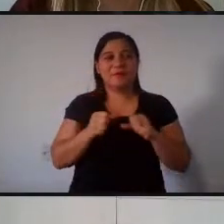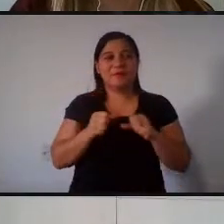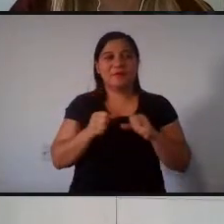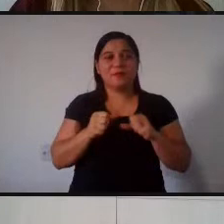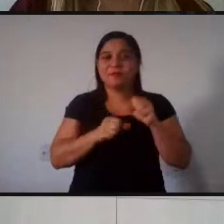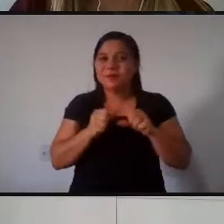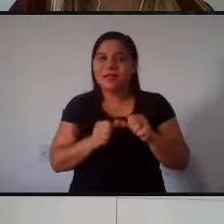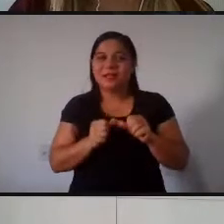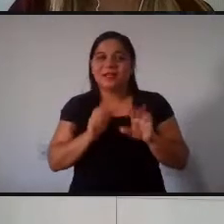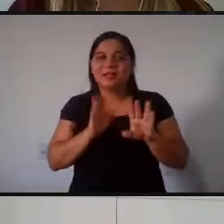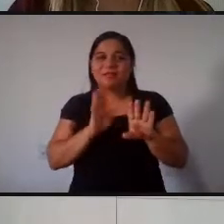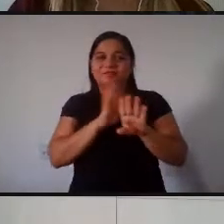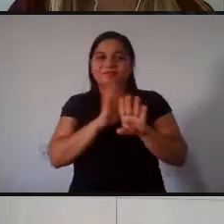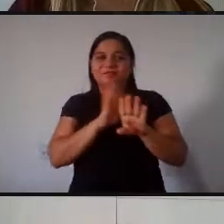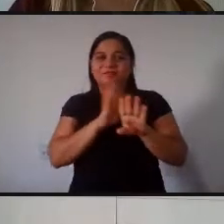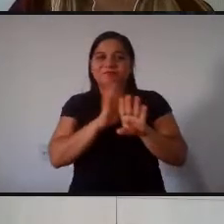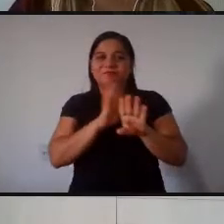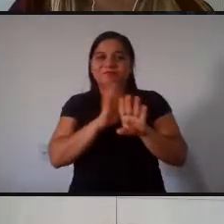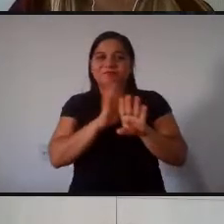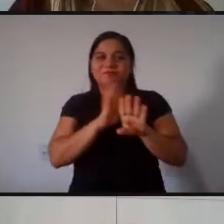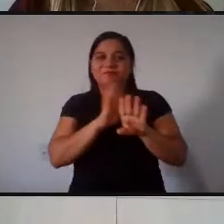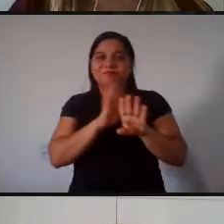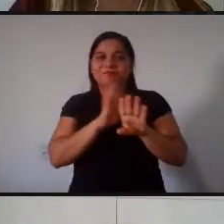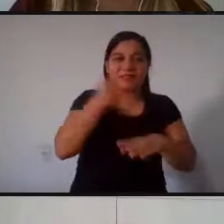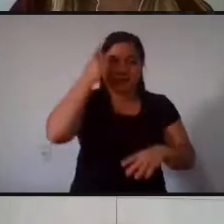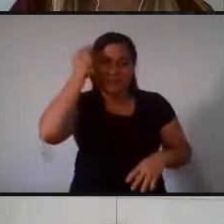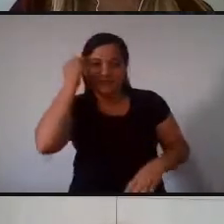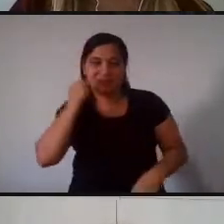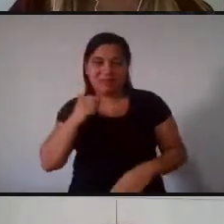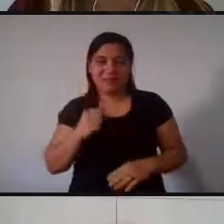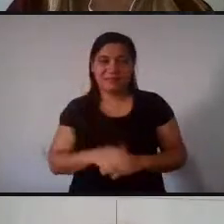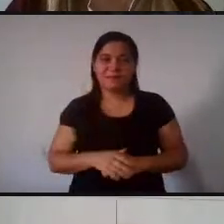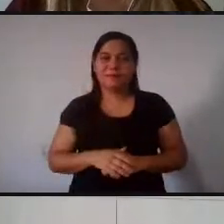futuro. Como é que a gente melhora o desempenho nessas Olimpíadas?